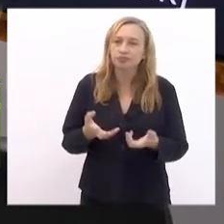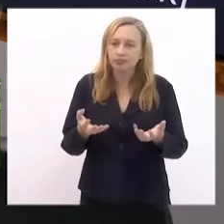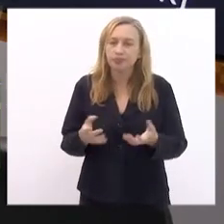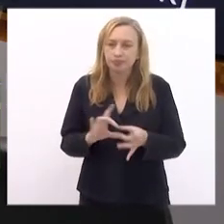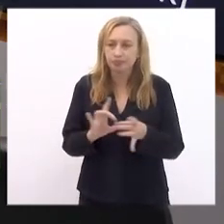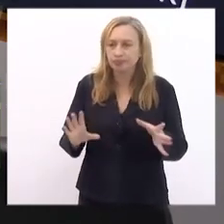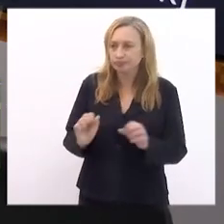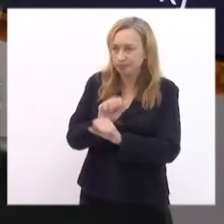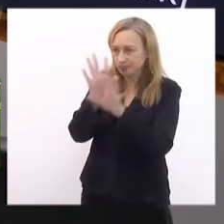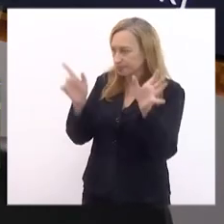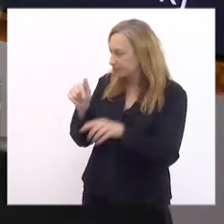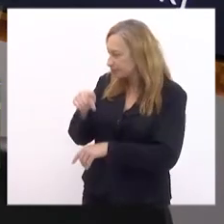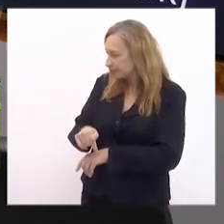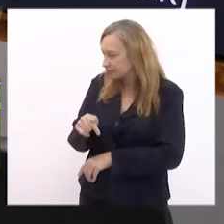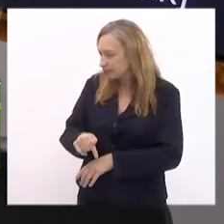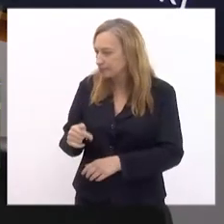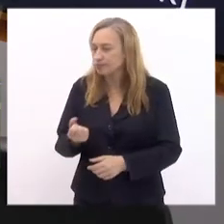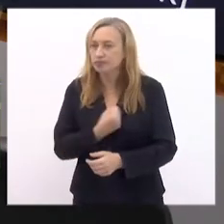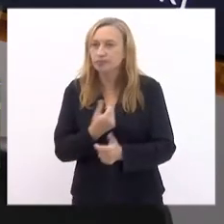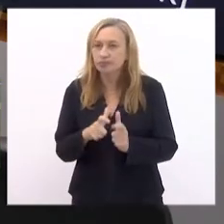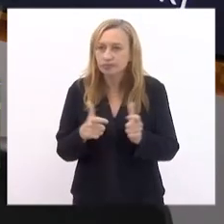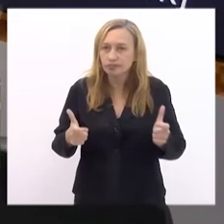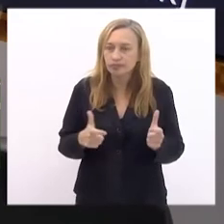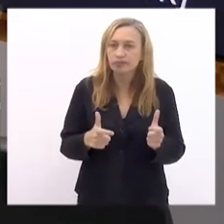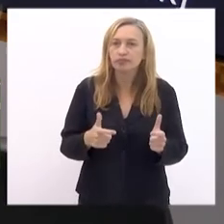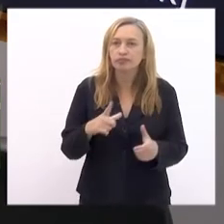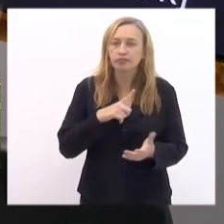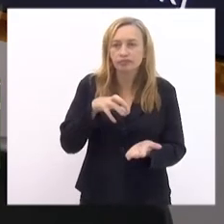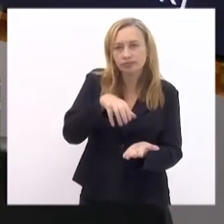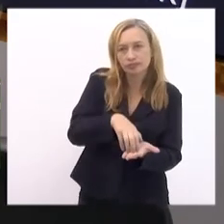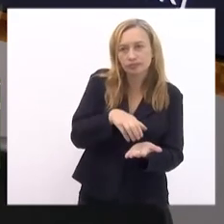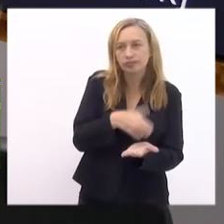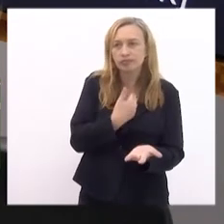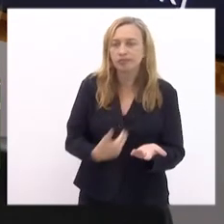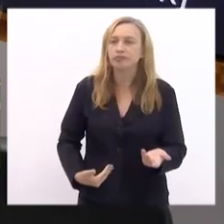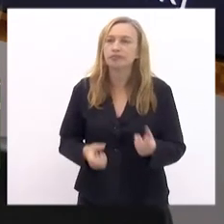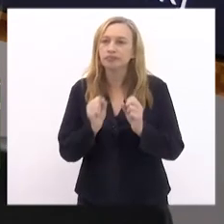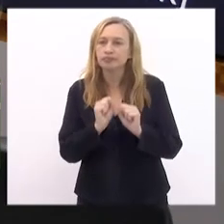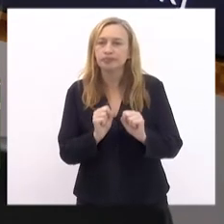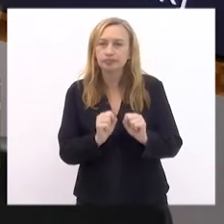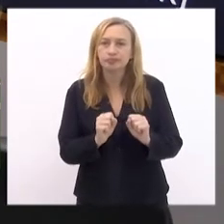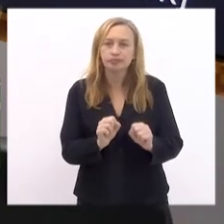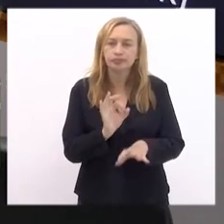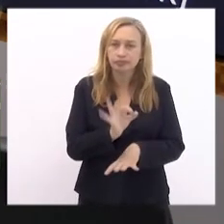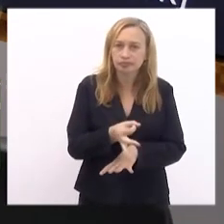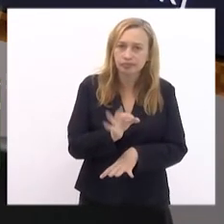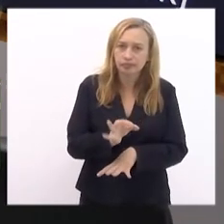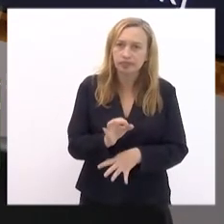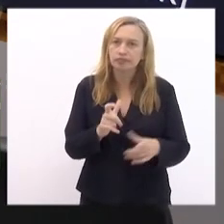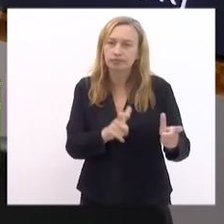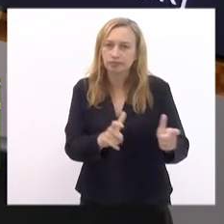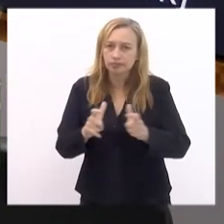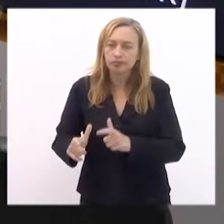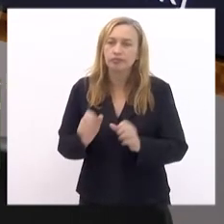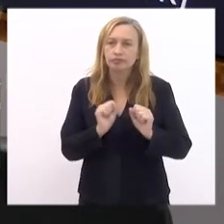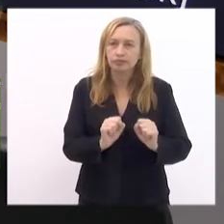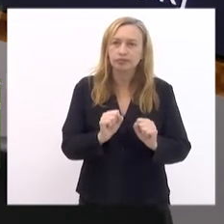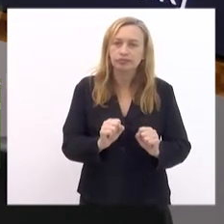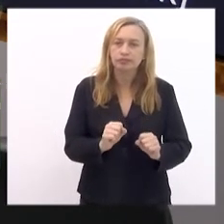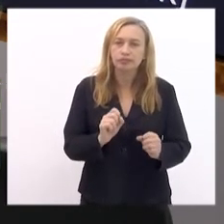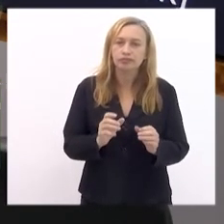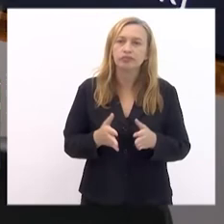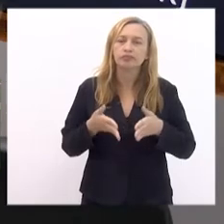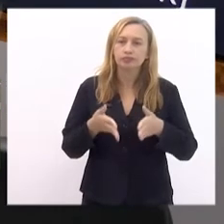muito claro aqui. Uma das grandes demandas é ter os centros públicos que possam, regionalmente situados, né, para que possam ser pontos